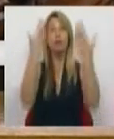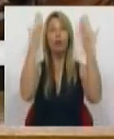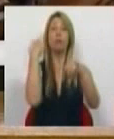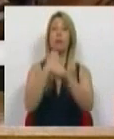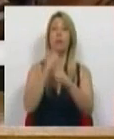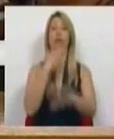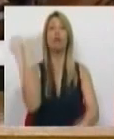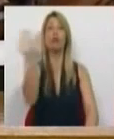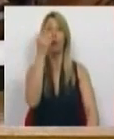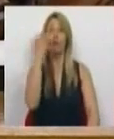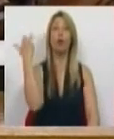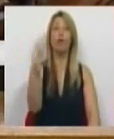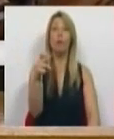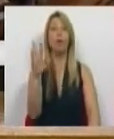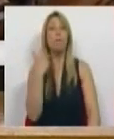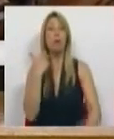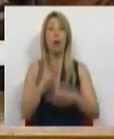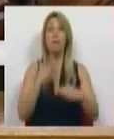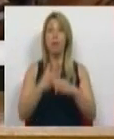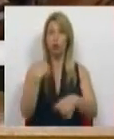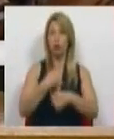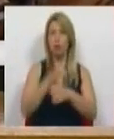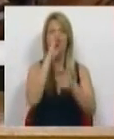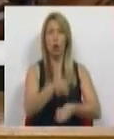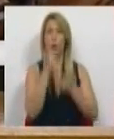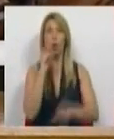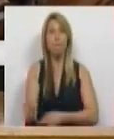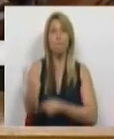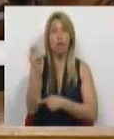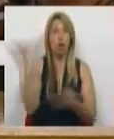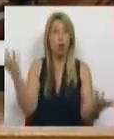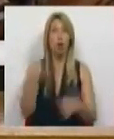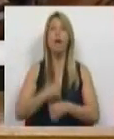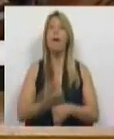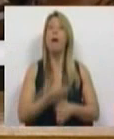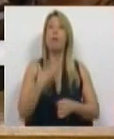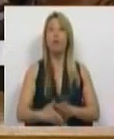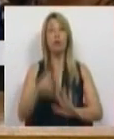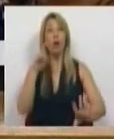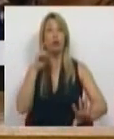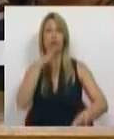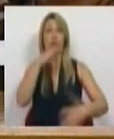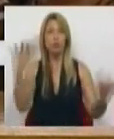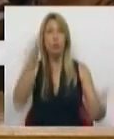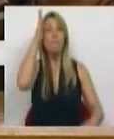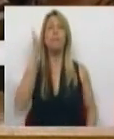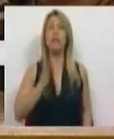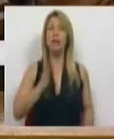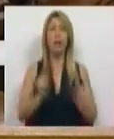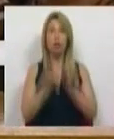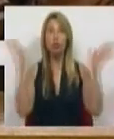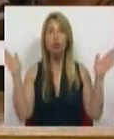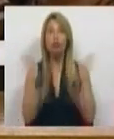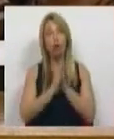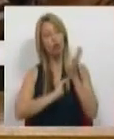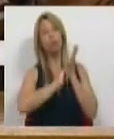os reformados, os pequenos e médios empresários, agricultores e pescadores, os profissionais das forças de segurança, os militares, todos aqueles